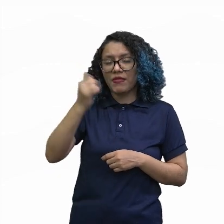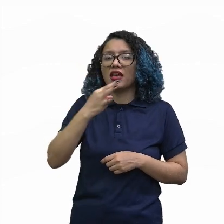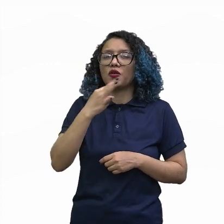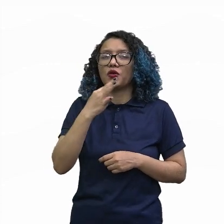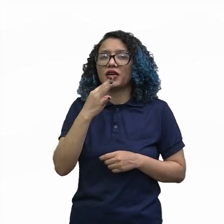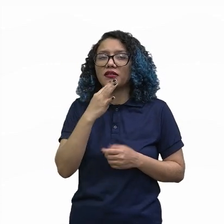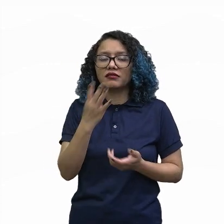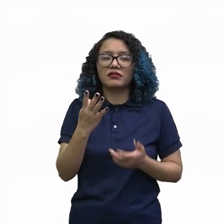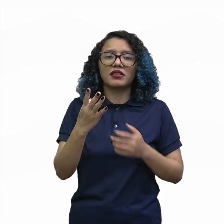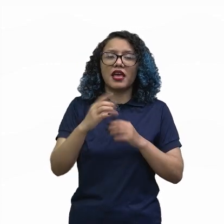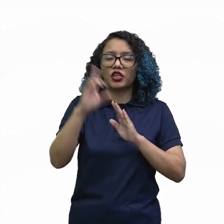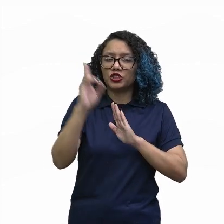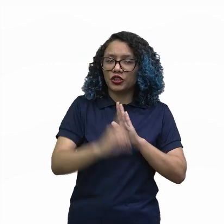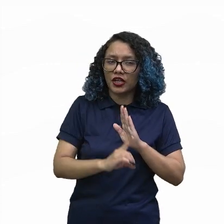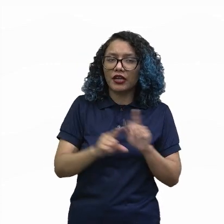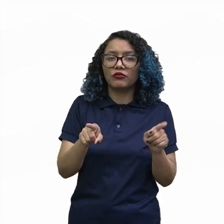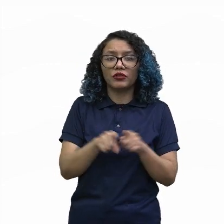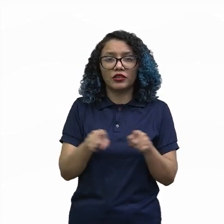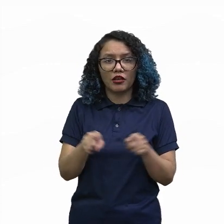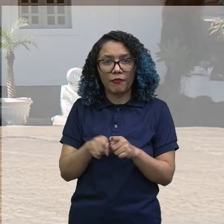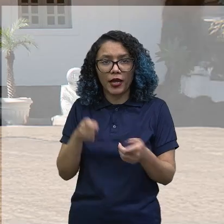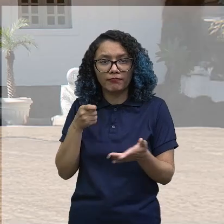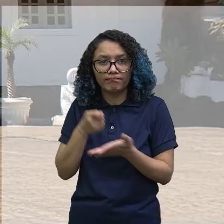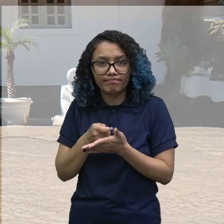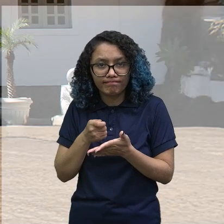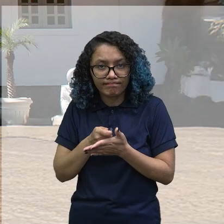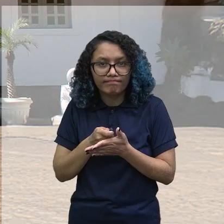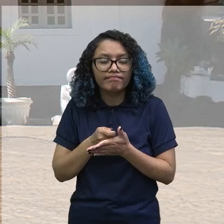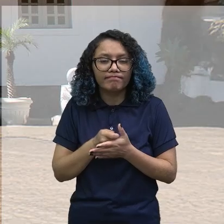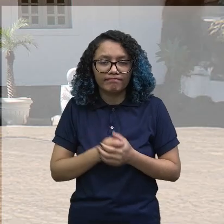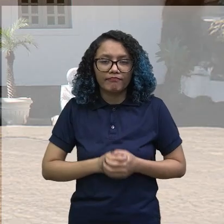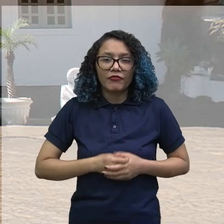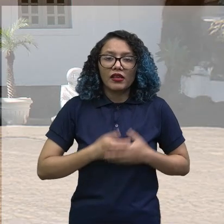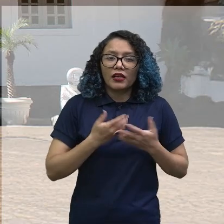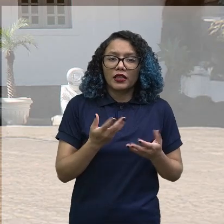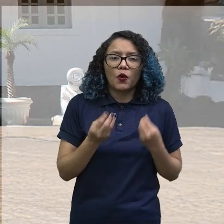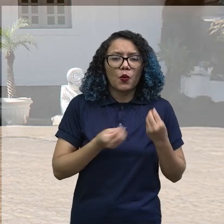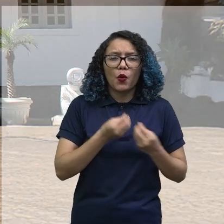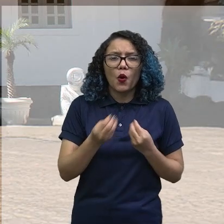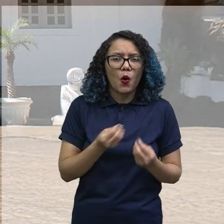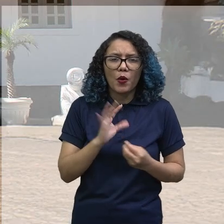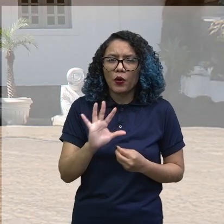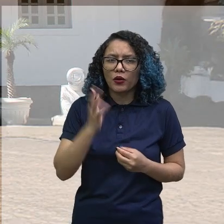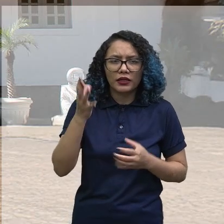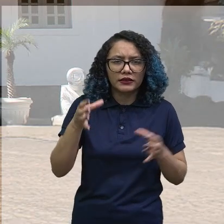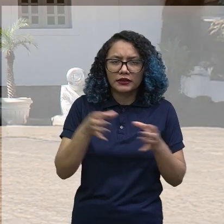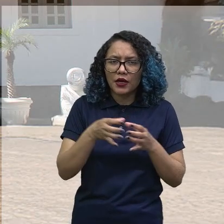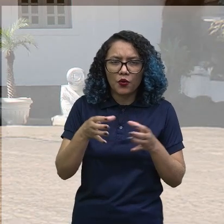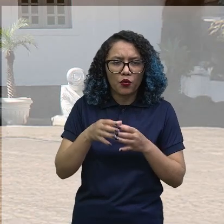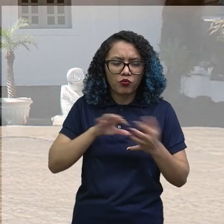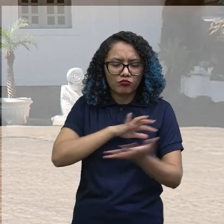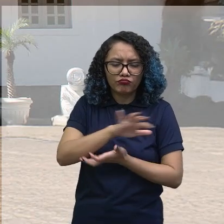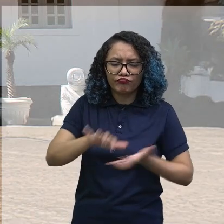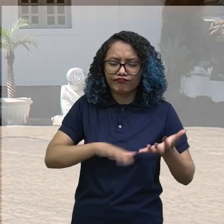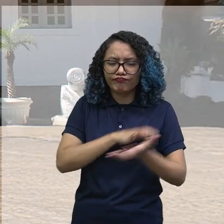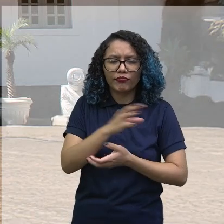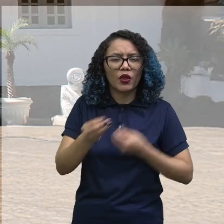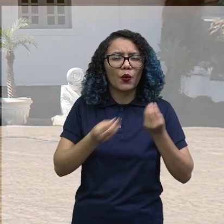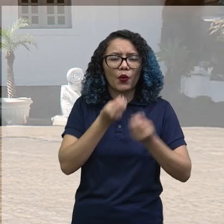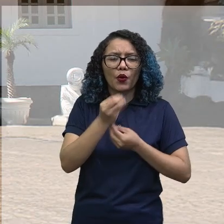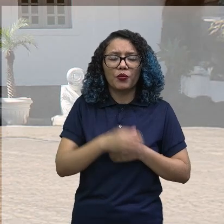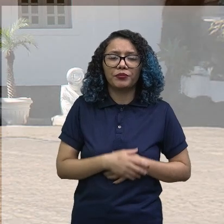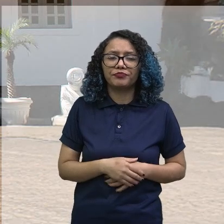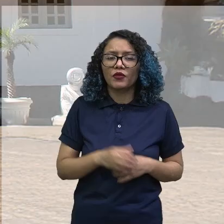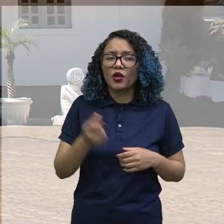como cobrá-los, né? Então, como que se deu esse processo conhecido como tenentismo? Nós estamos aqui diante do Forte